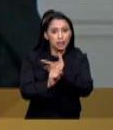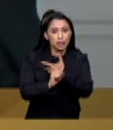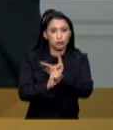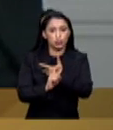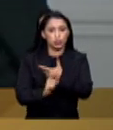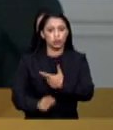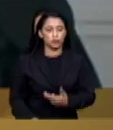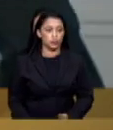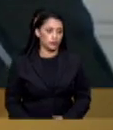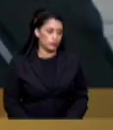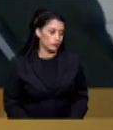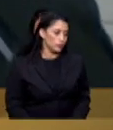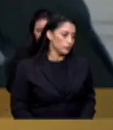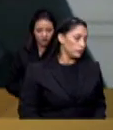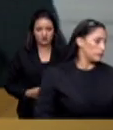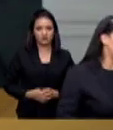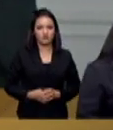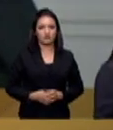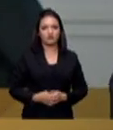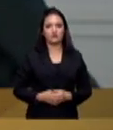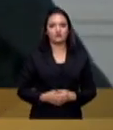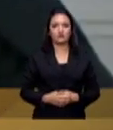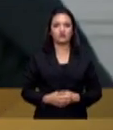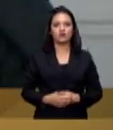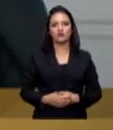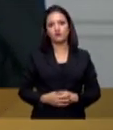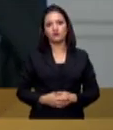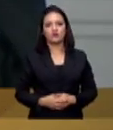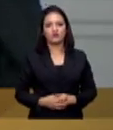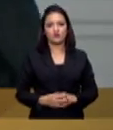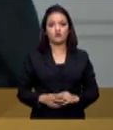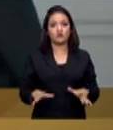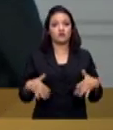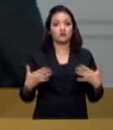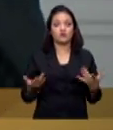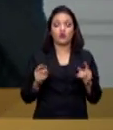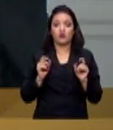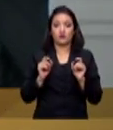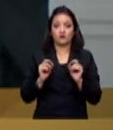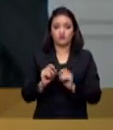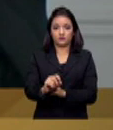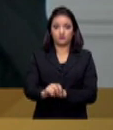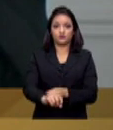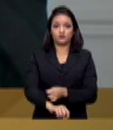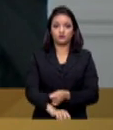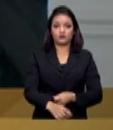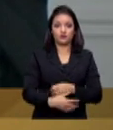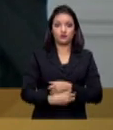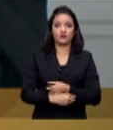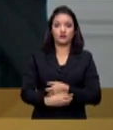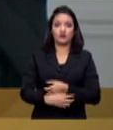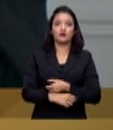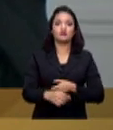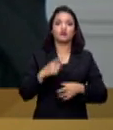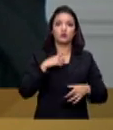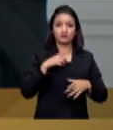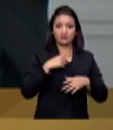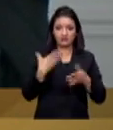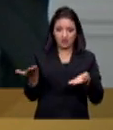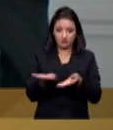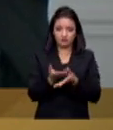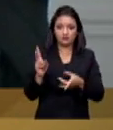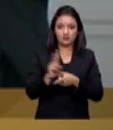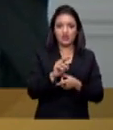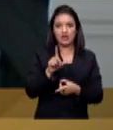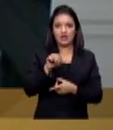não se diga, devido a ver nas posições em contrário, é que a eventual concessão de uma medida liminar por parte